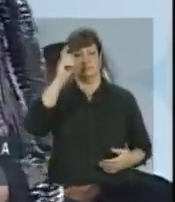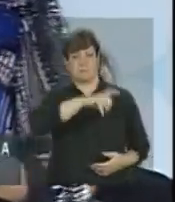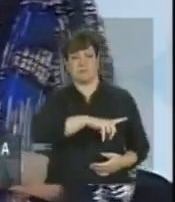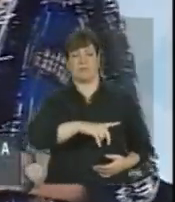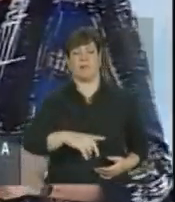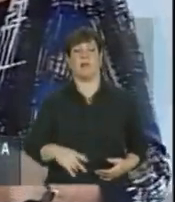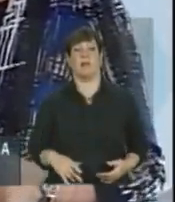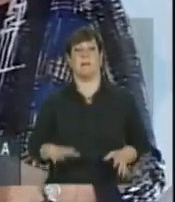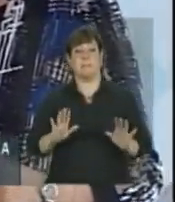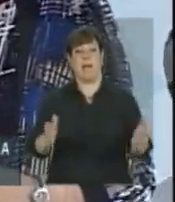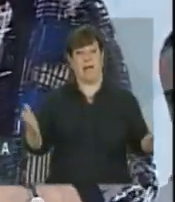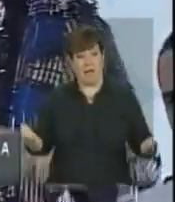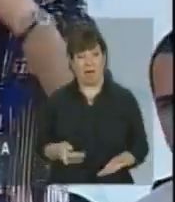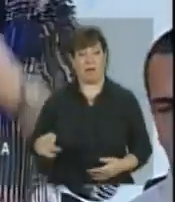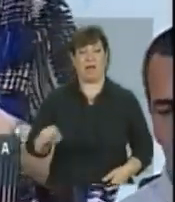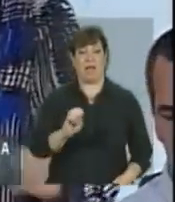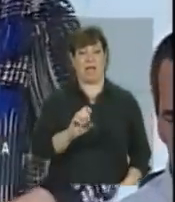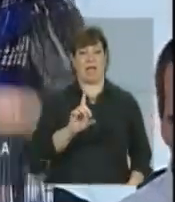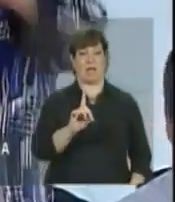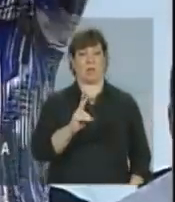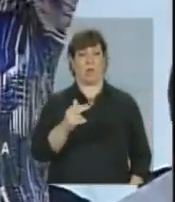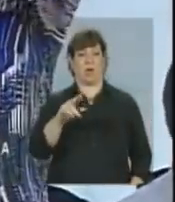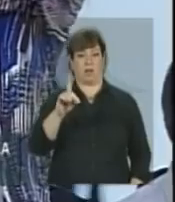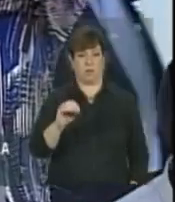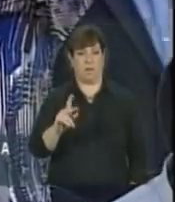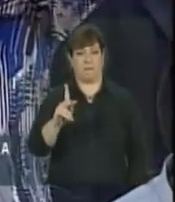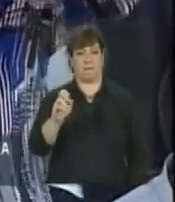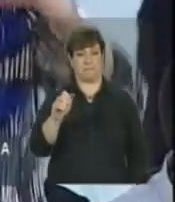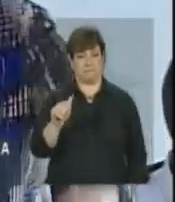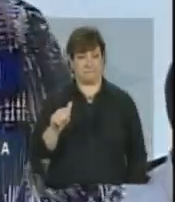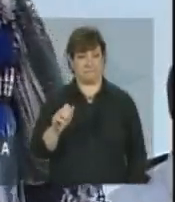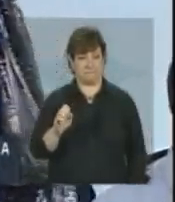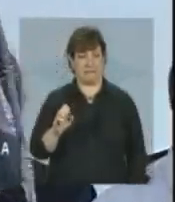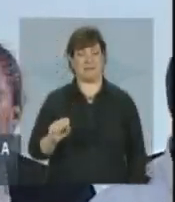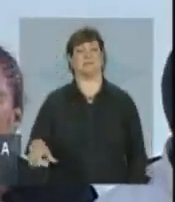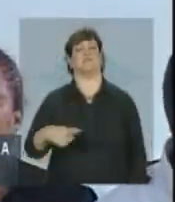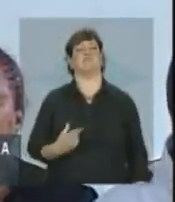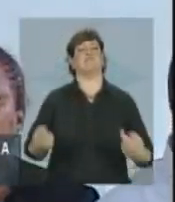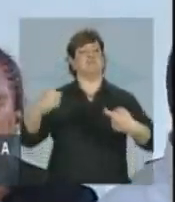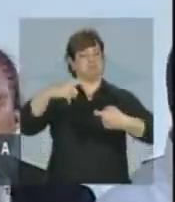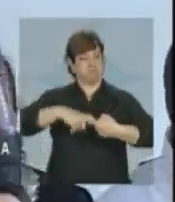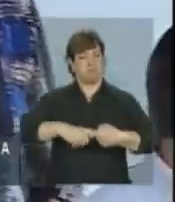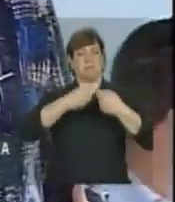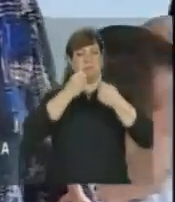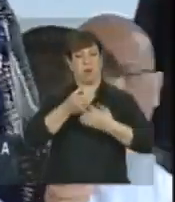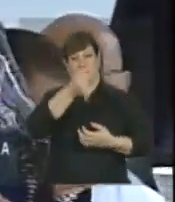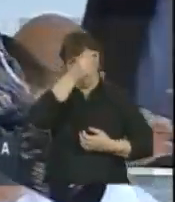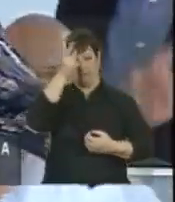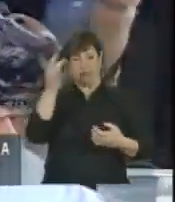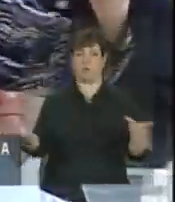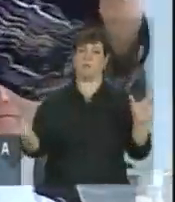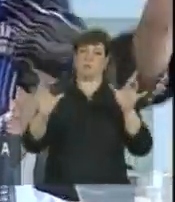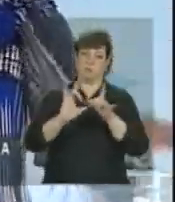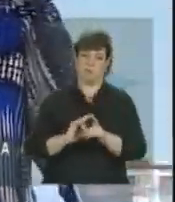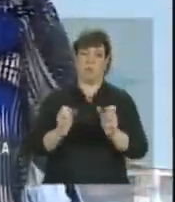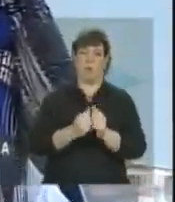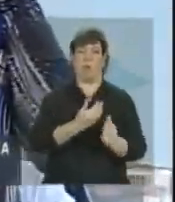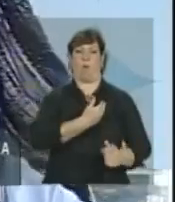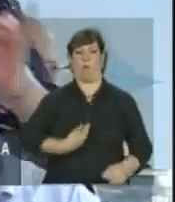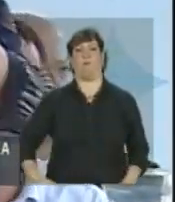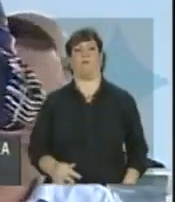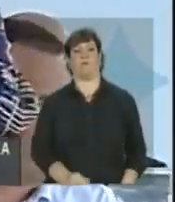possível fazer com o Eduardo Paes é um trabalho de absoluta parceria. Parceria na qualidade